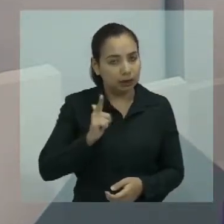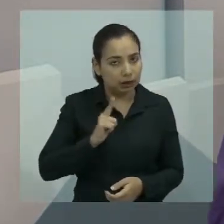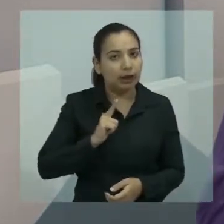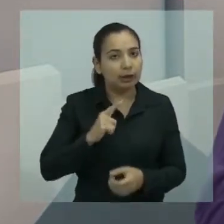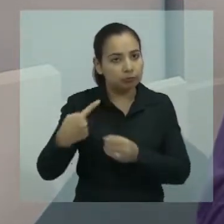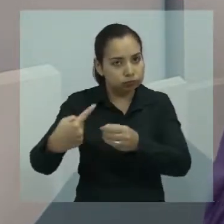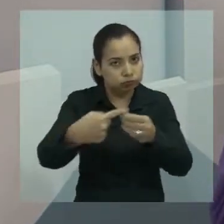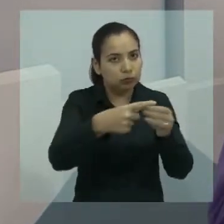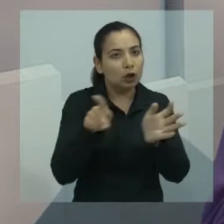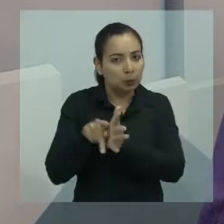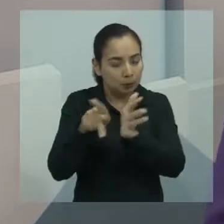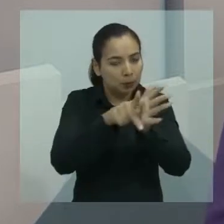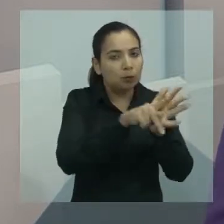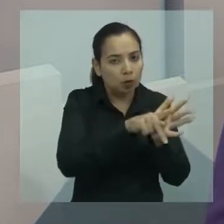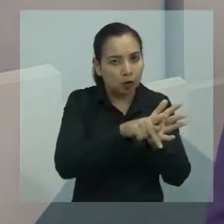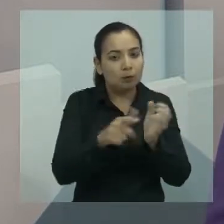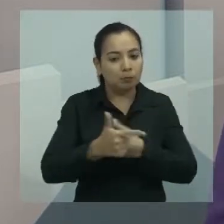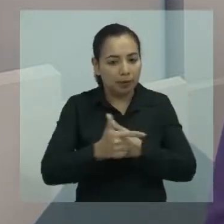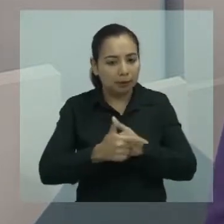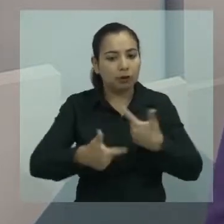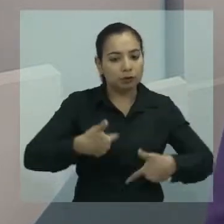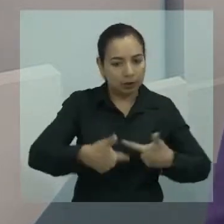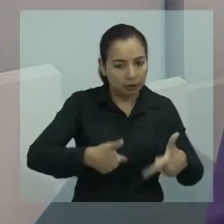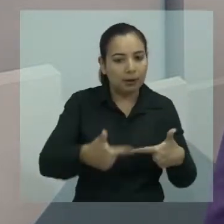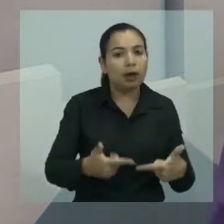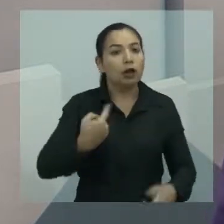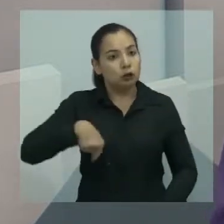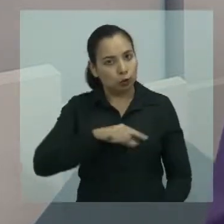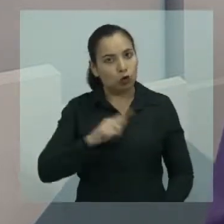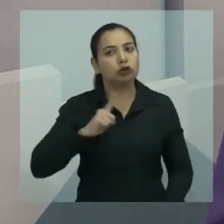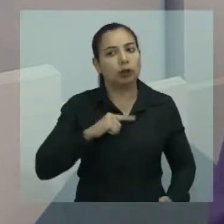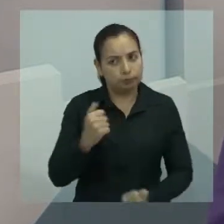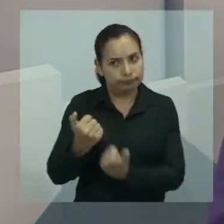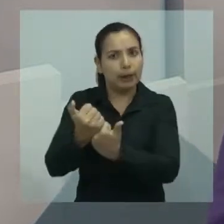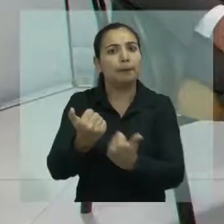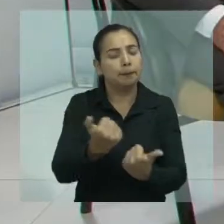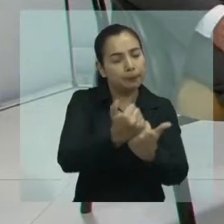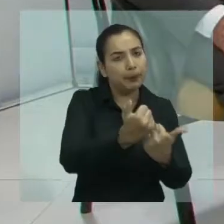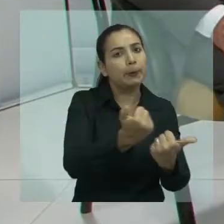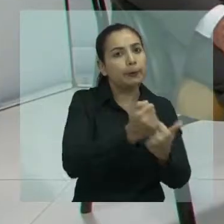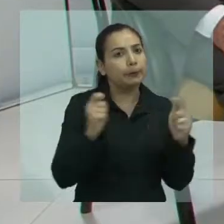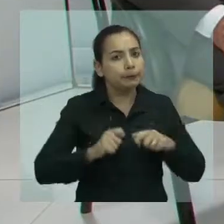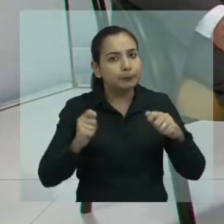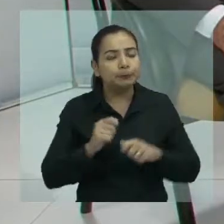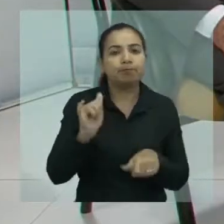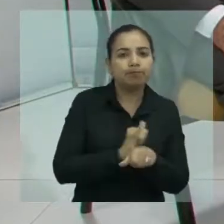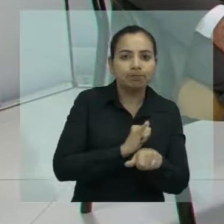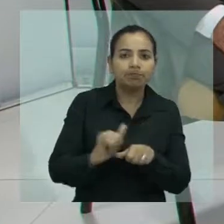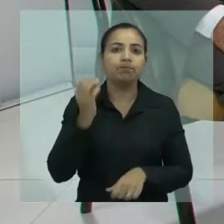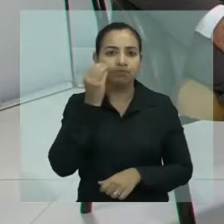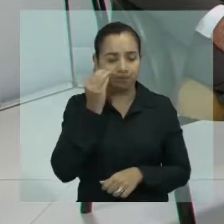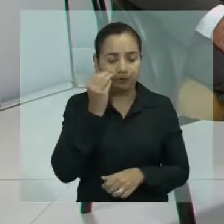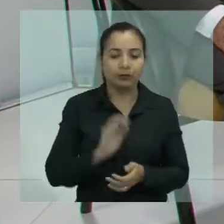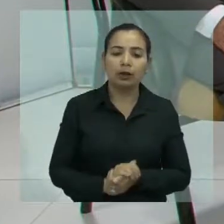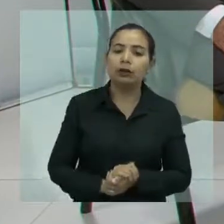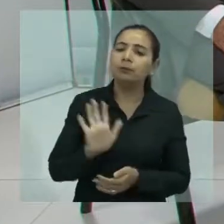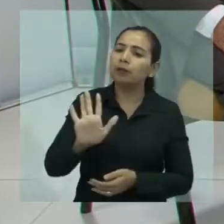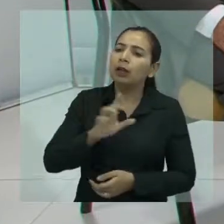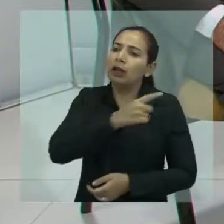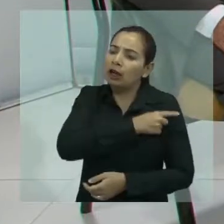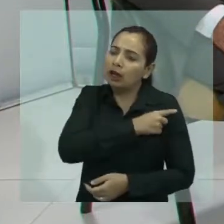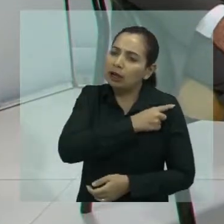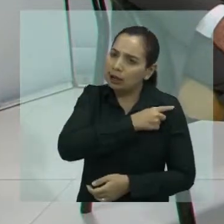integral? Bom, no ensino fundamental, os municípios têm a atribuição. gerência. A atribuição é deles. A gente vem acompanhando de perto